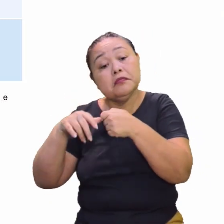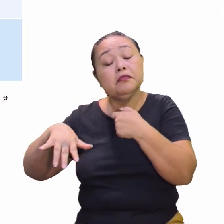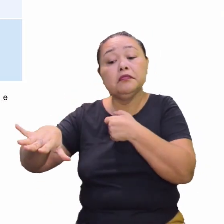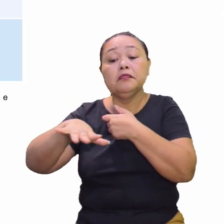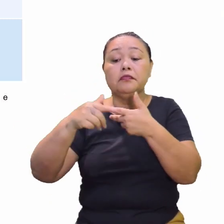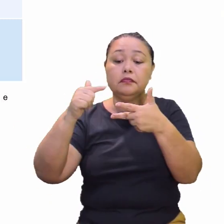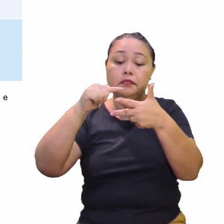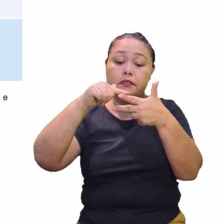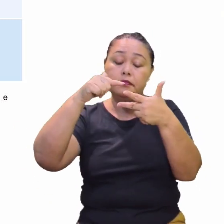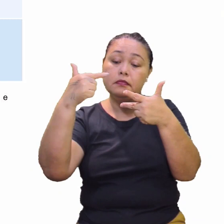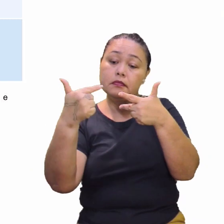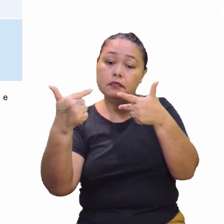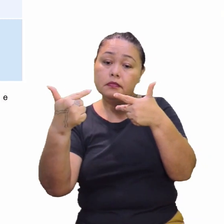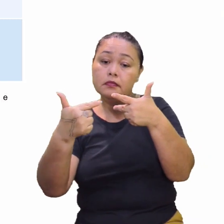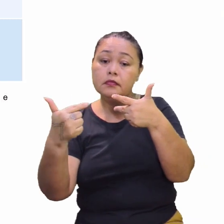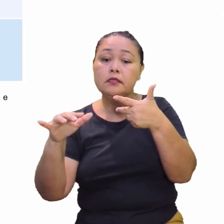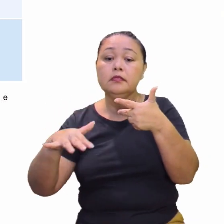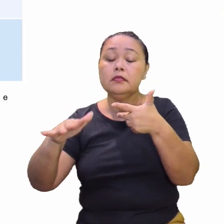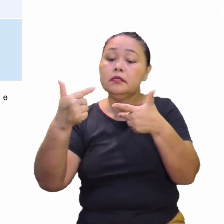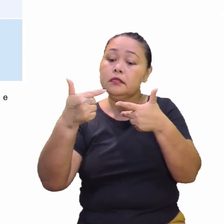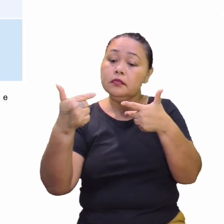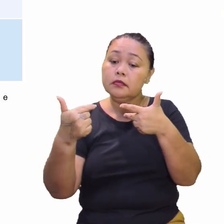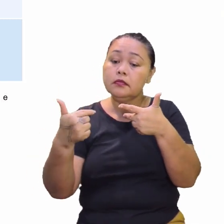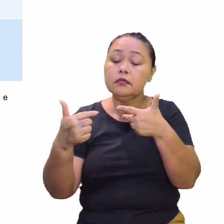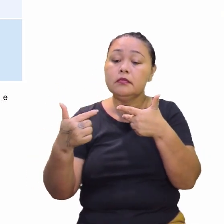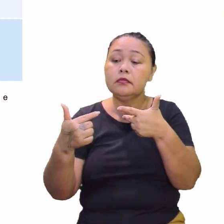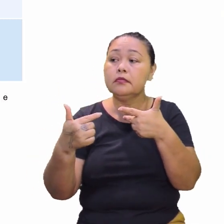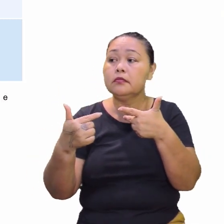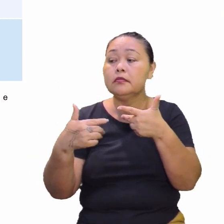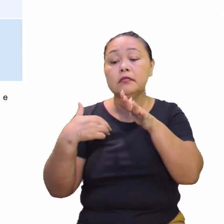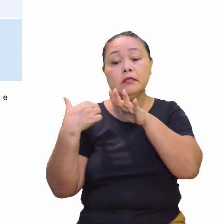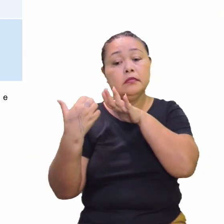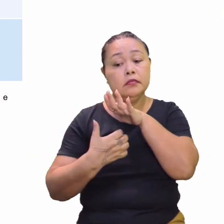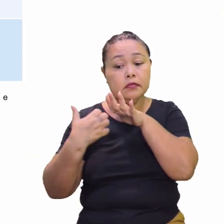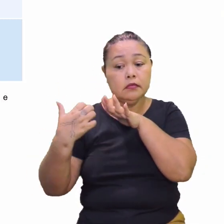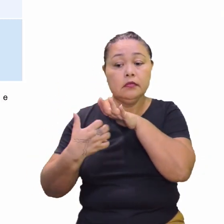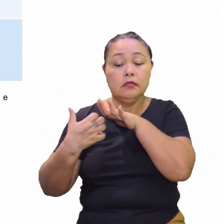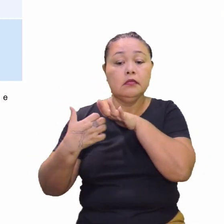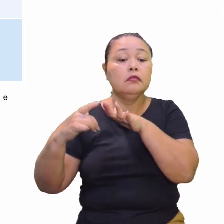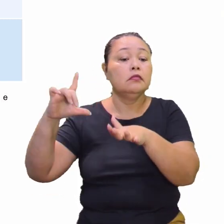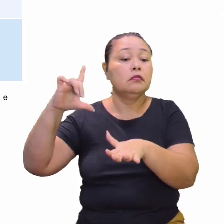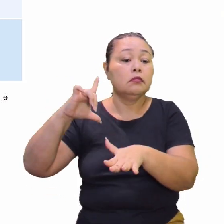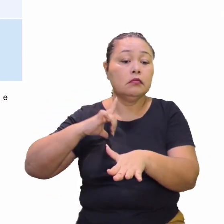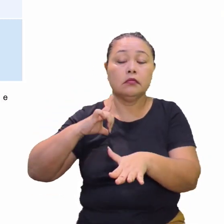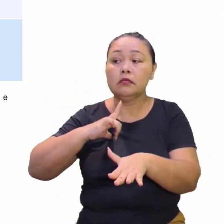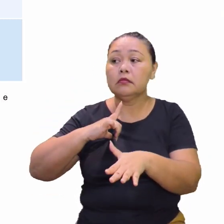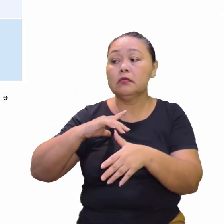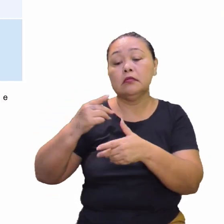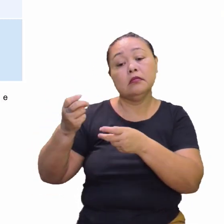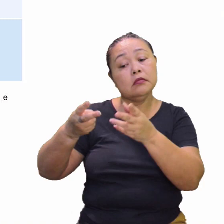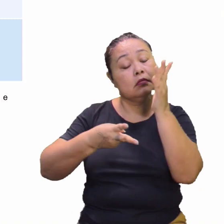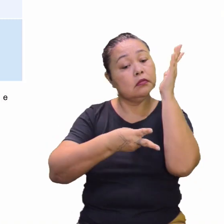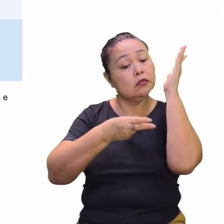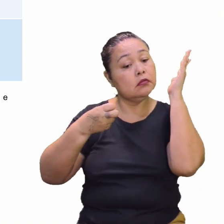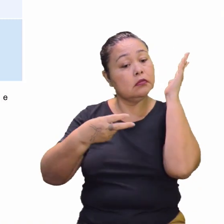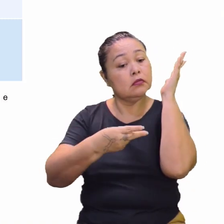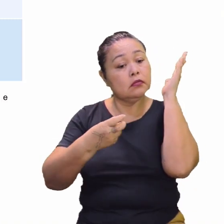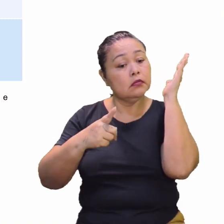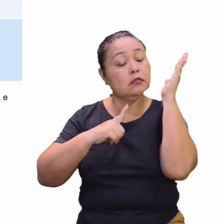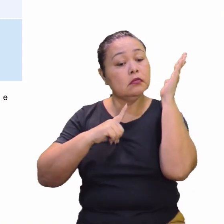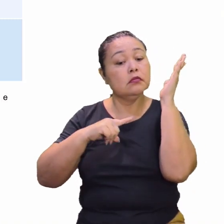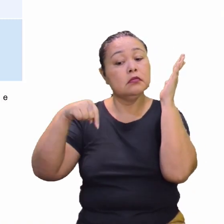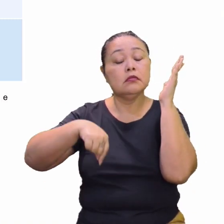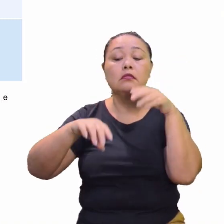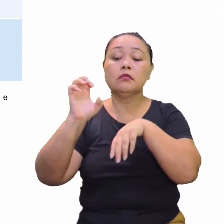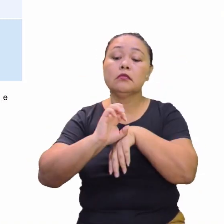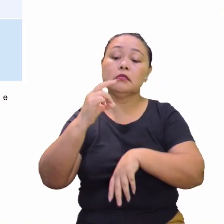é o setor secundário. Então, quando a gente fala do setor secundário... Estamos falando da indústria, né? Indústria. Nós temos as indústrias extrativistas.